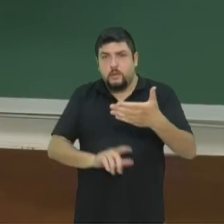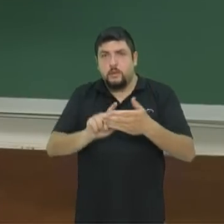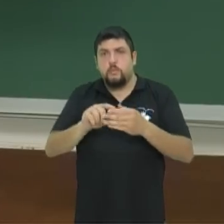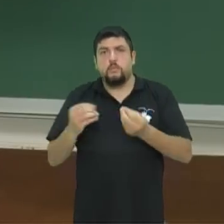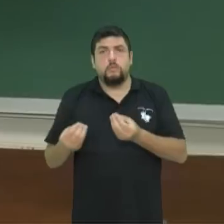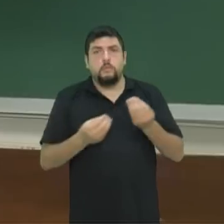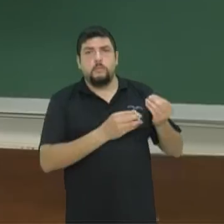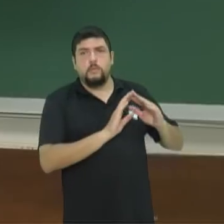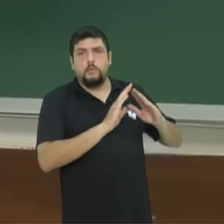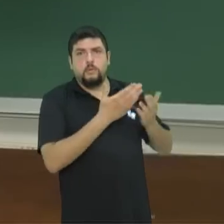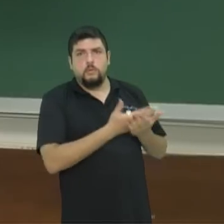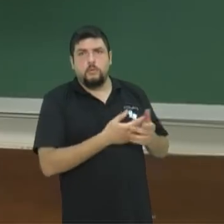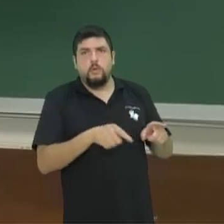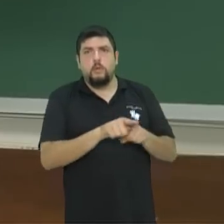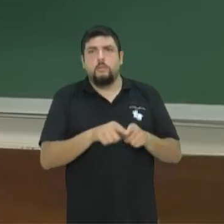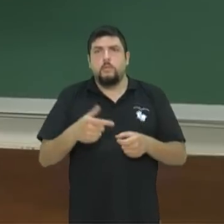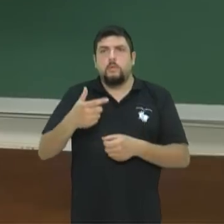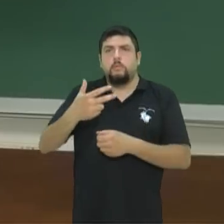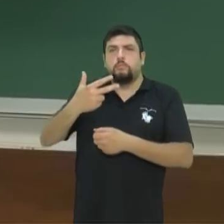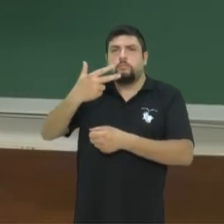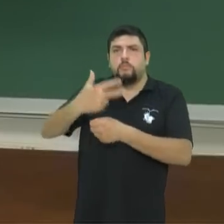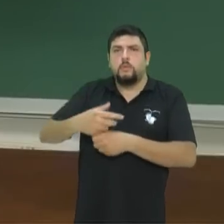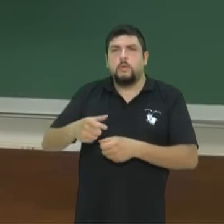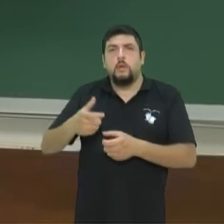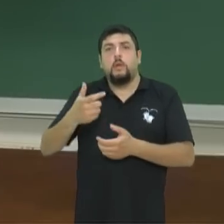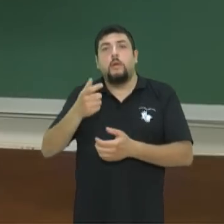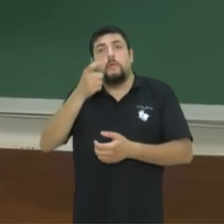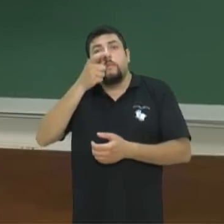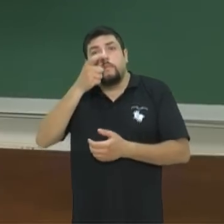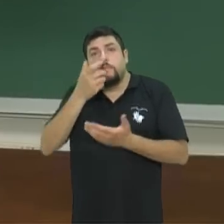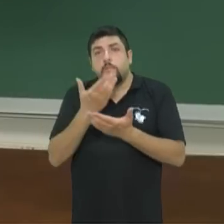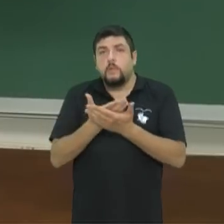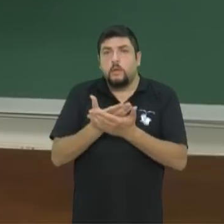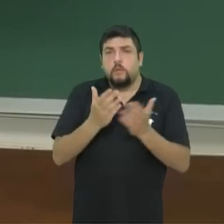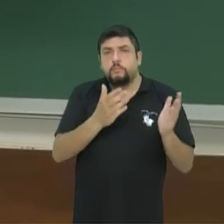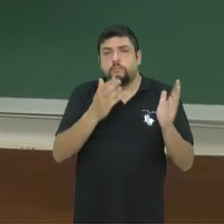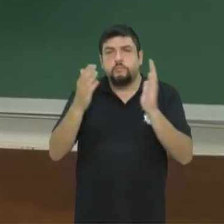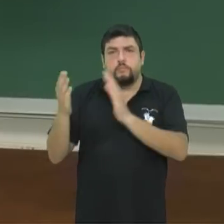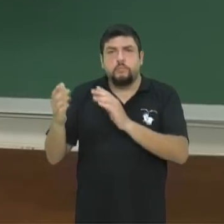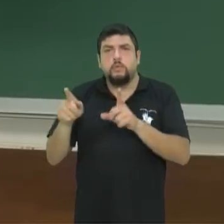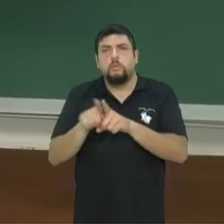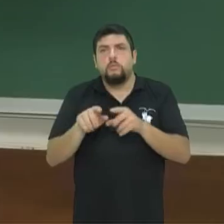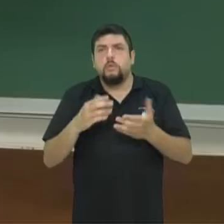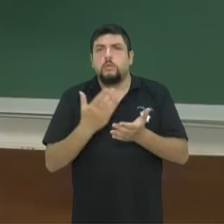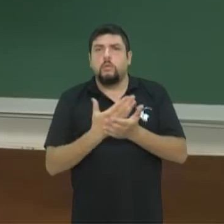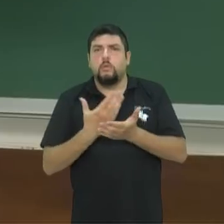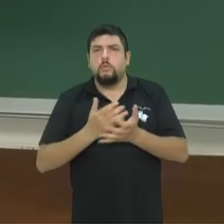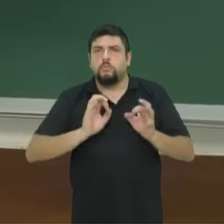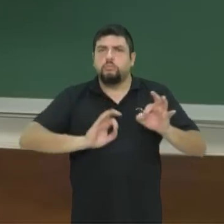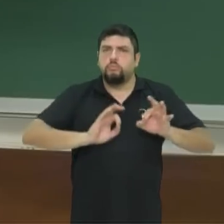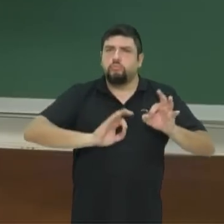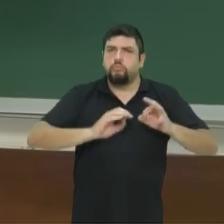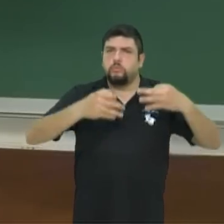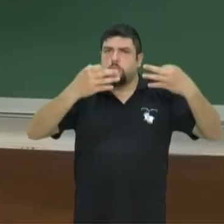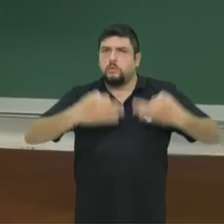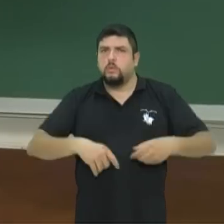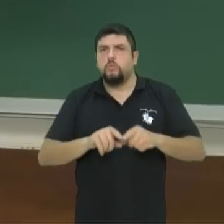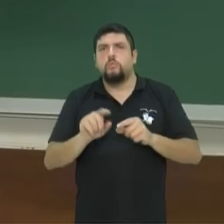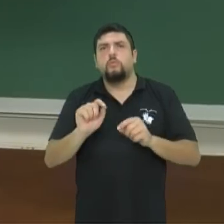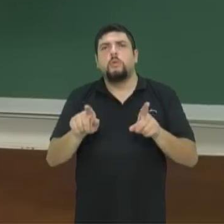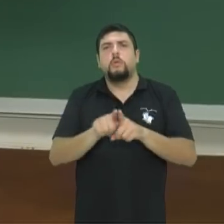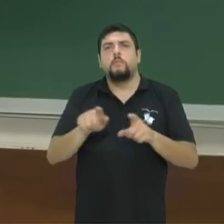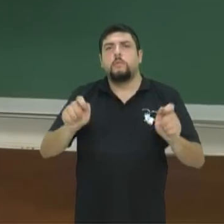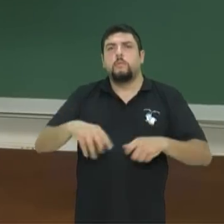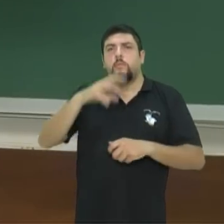escola, né? Assistir as videoaulas, fazer os exercícios que os professores solicitam, deixar o caderno organizadinho aí, né? Isso tudo contribui para o aprendizado